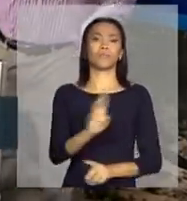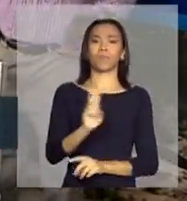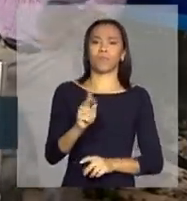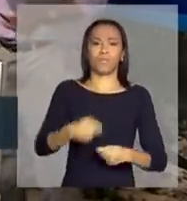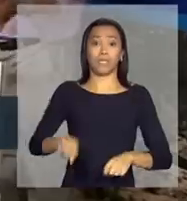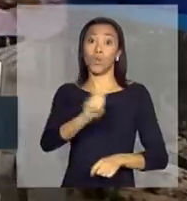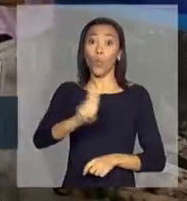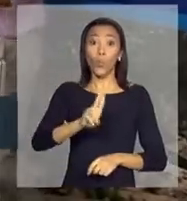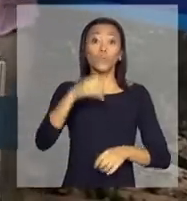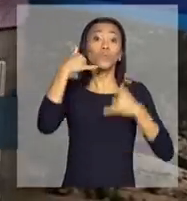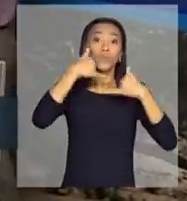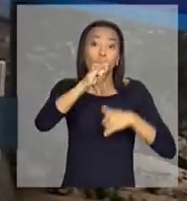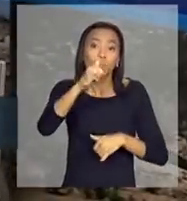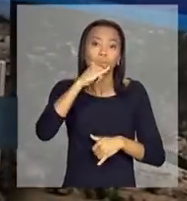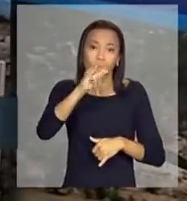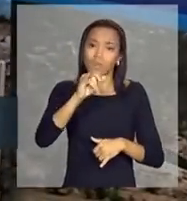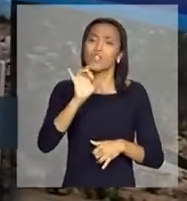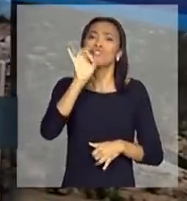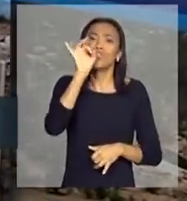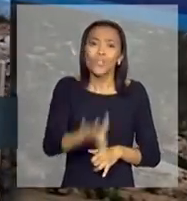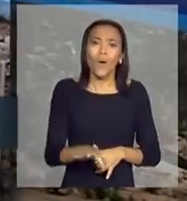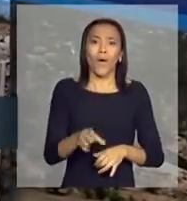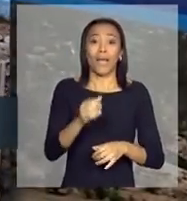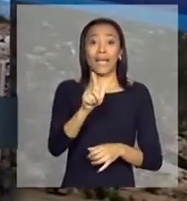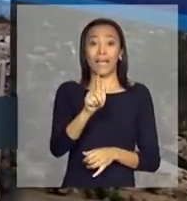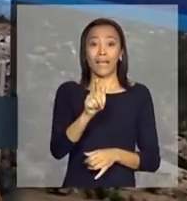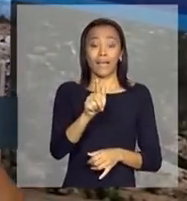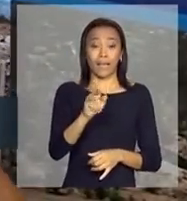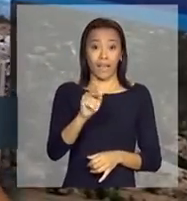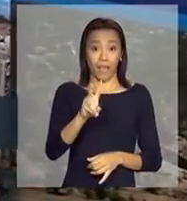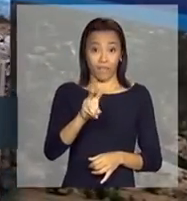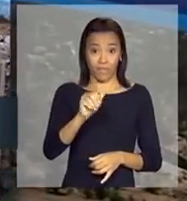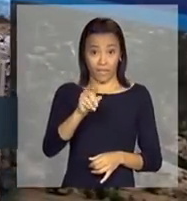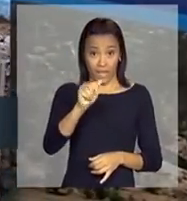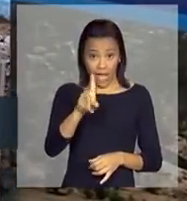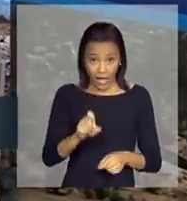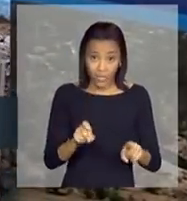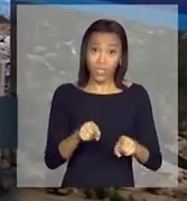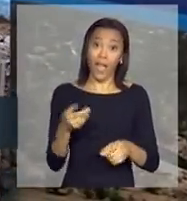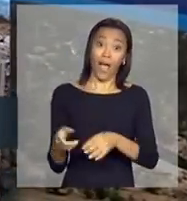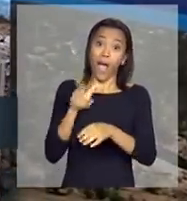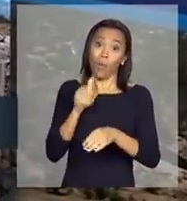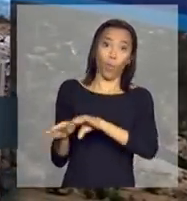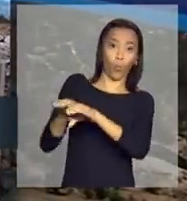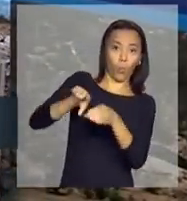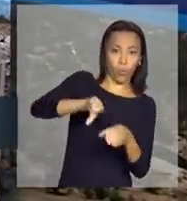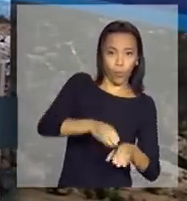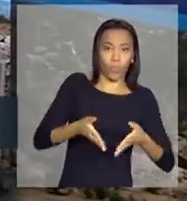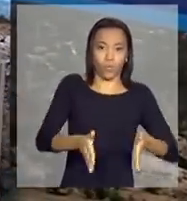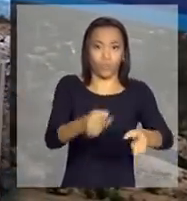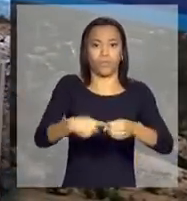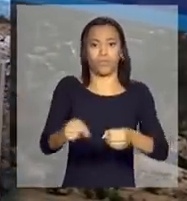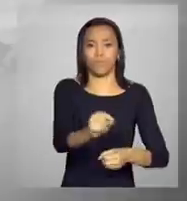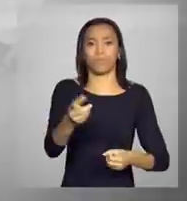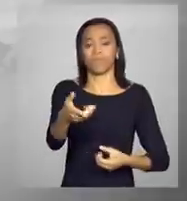não é necessário o uso de energia elétrica. Apenas a gravidade faz essa água descer até os municípios. Malu.